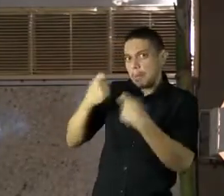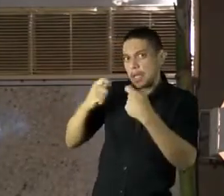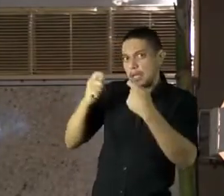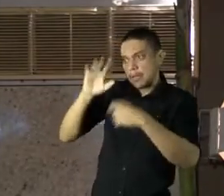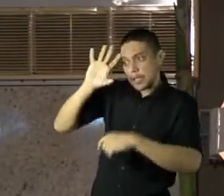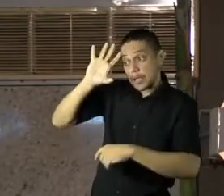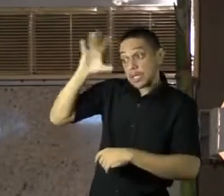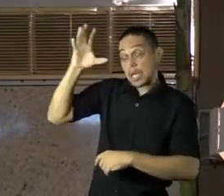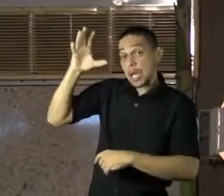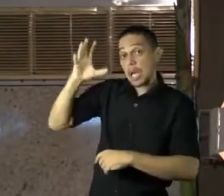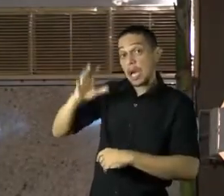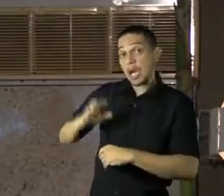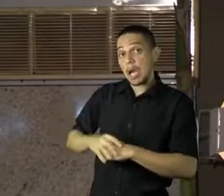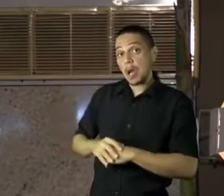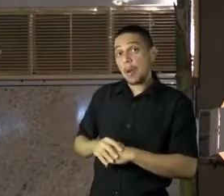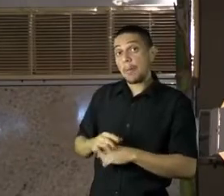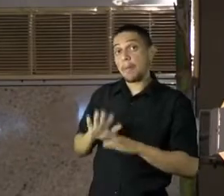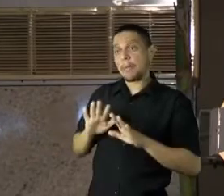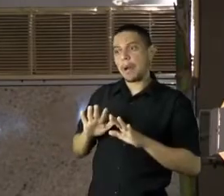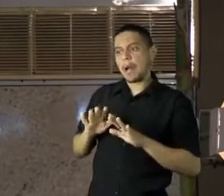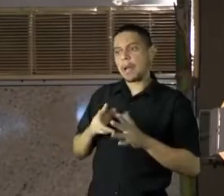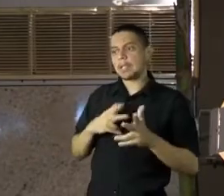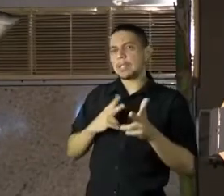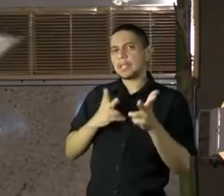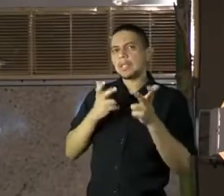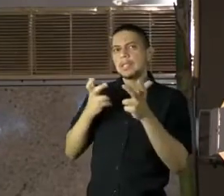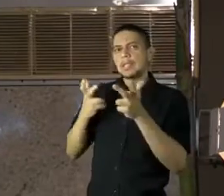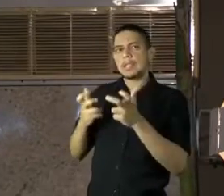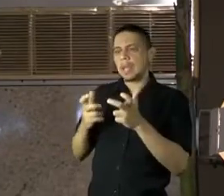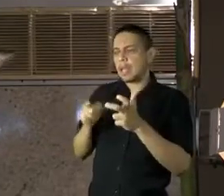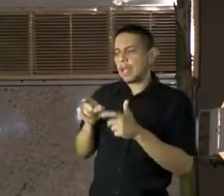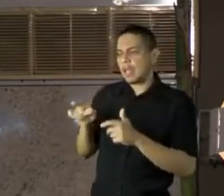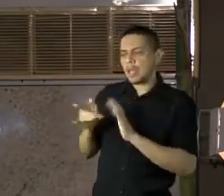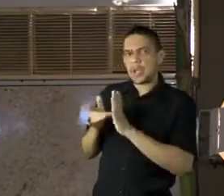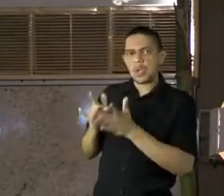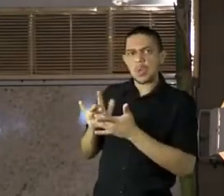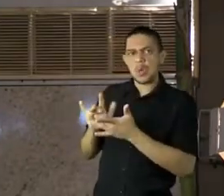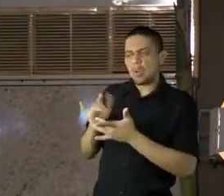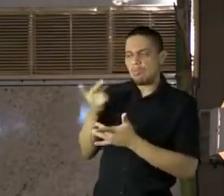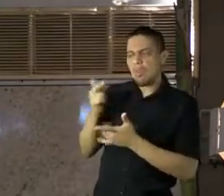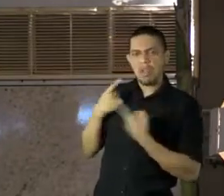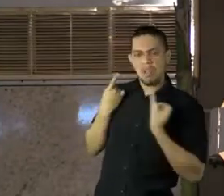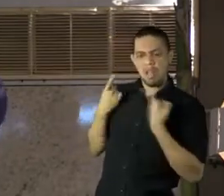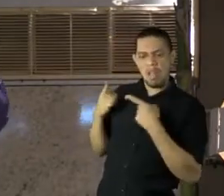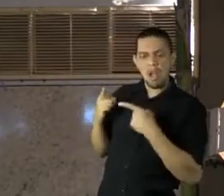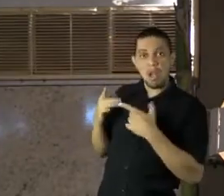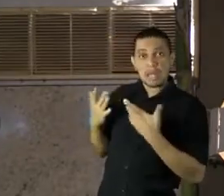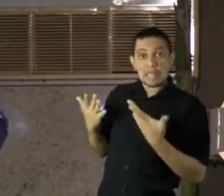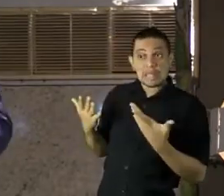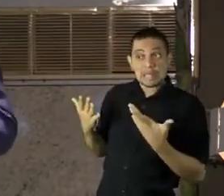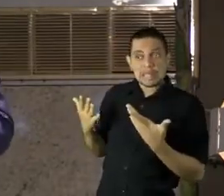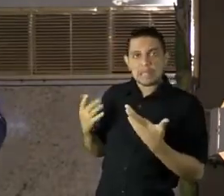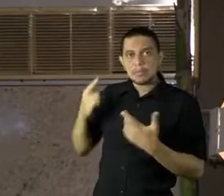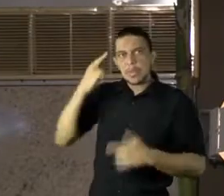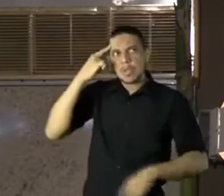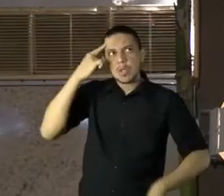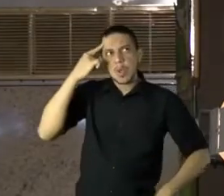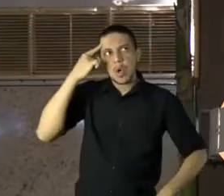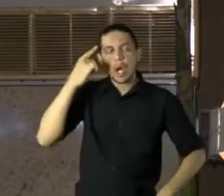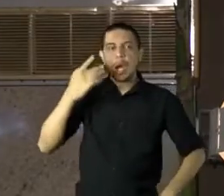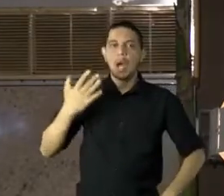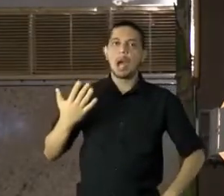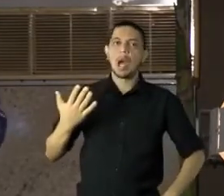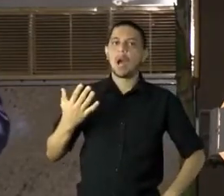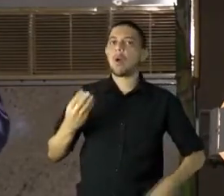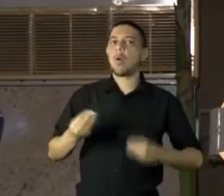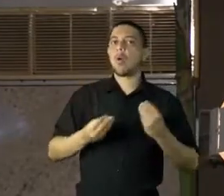quando ele se viu Nessa situação e percebendo que não havia nenhuma acusação concreta contra Jesus e like se safar e